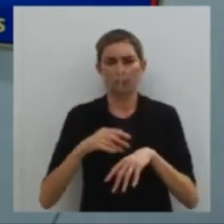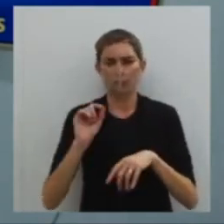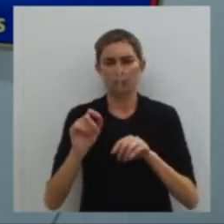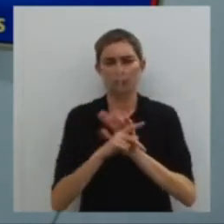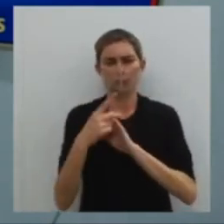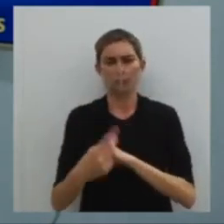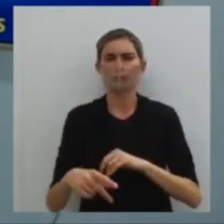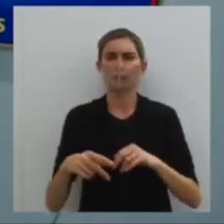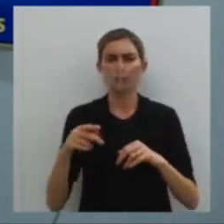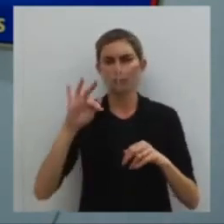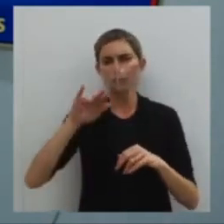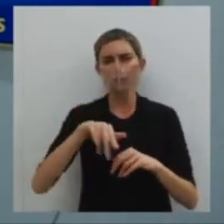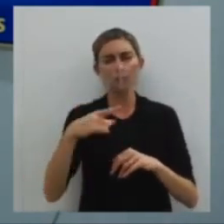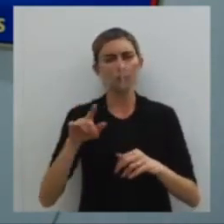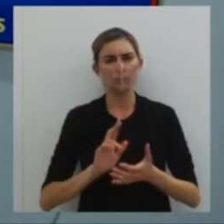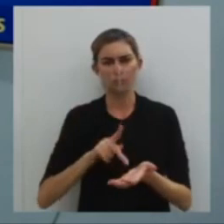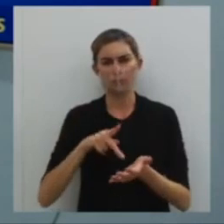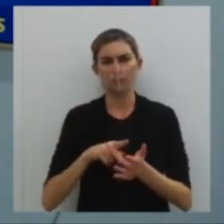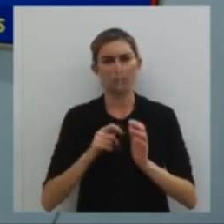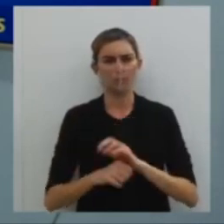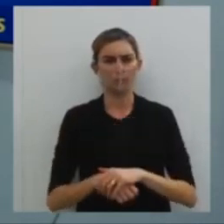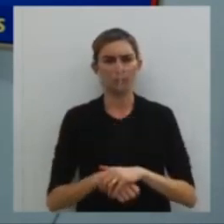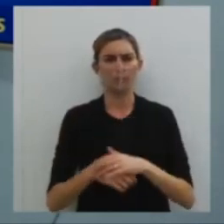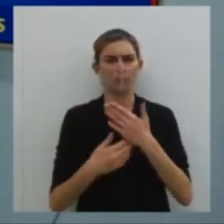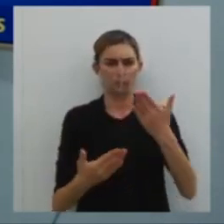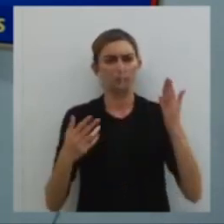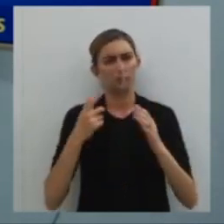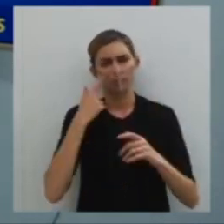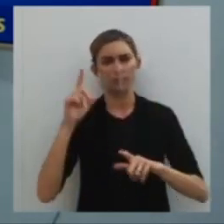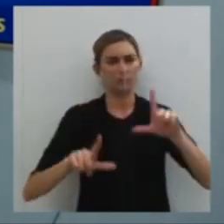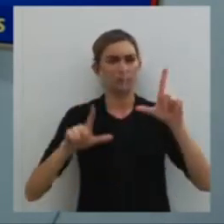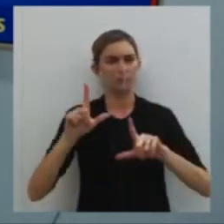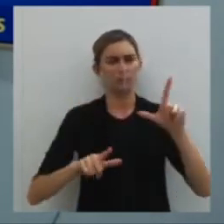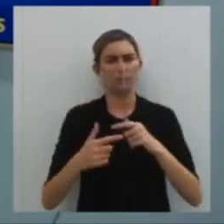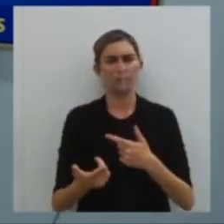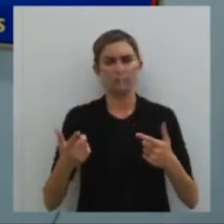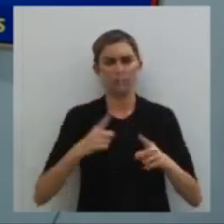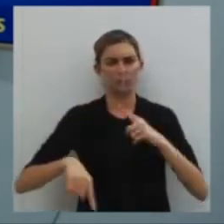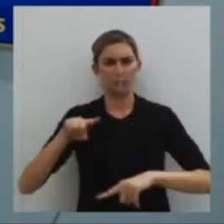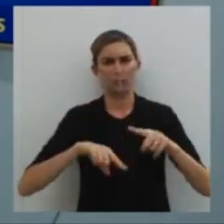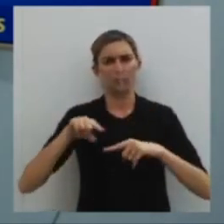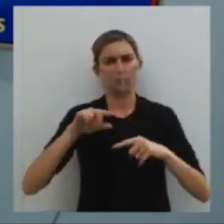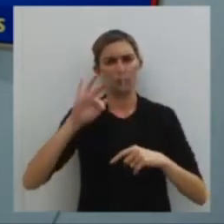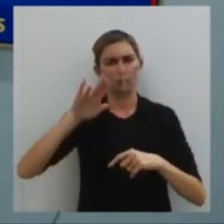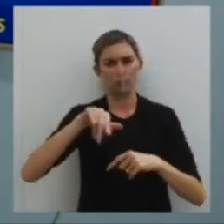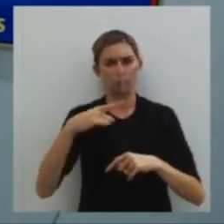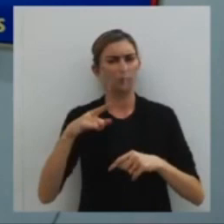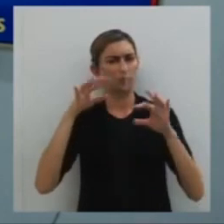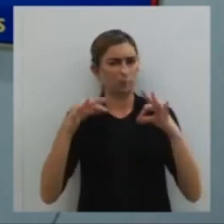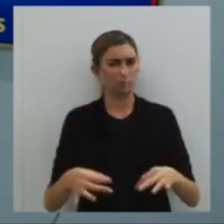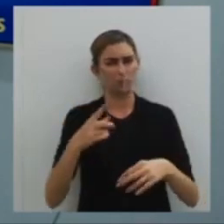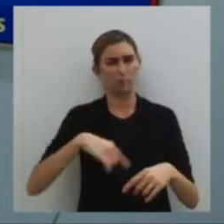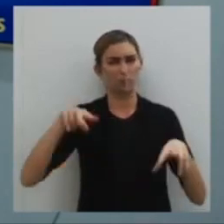diz respeito às funções. É verdade, você está vendo na TV aqui já que o domínio de validade das funções é exatamente o